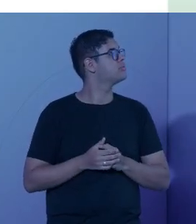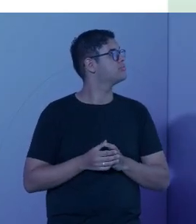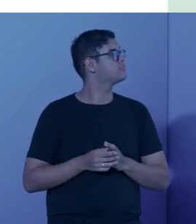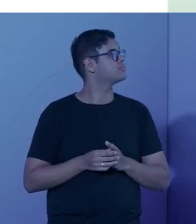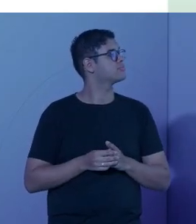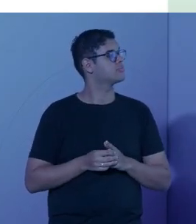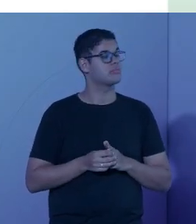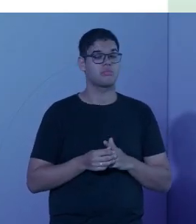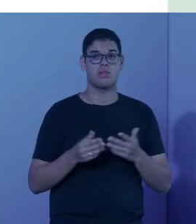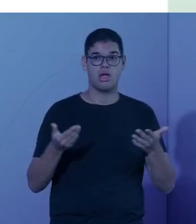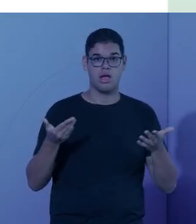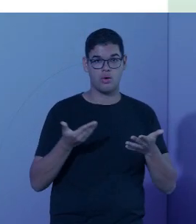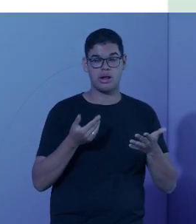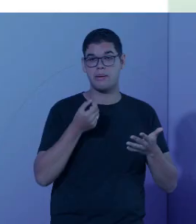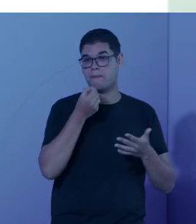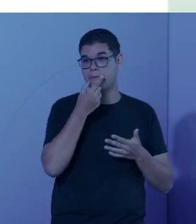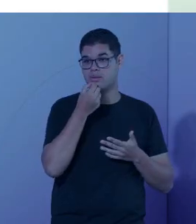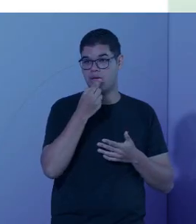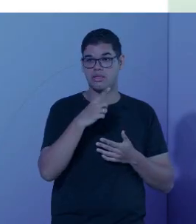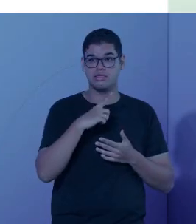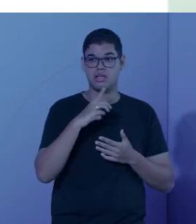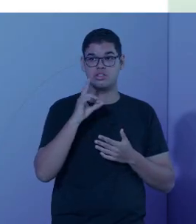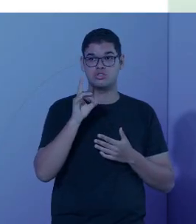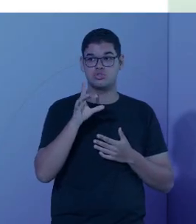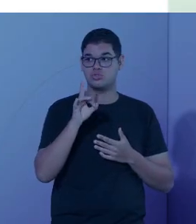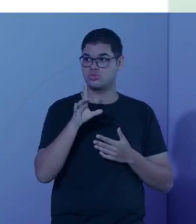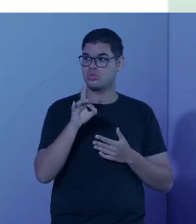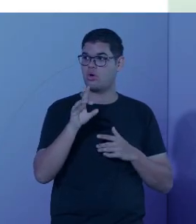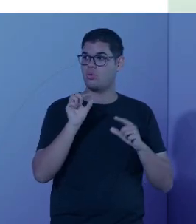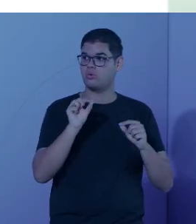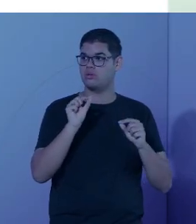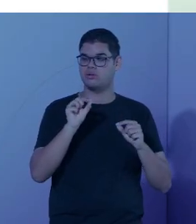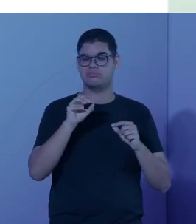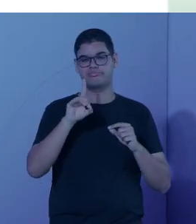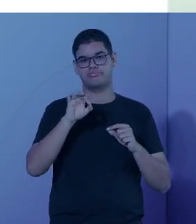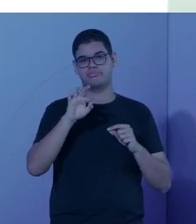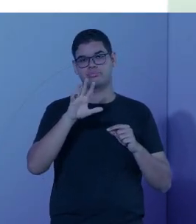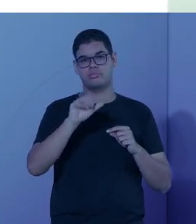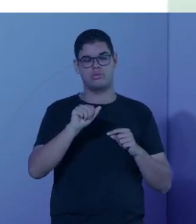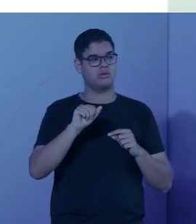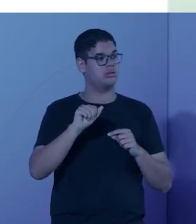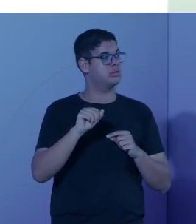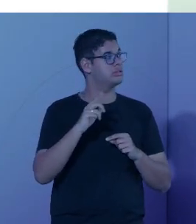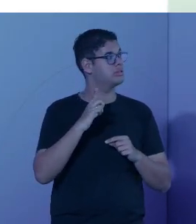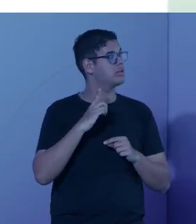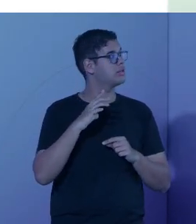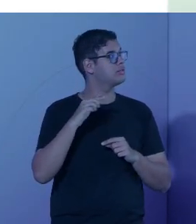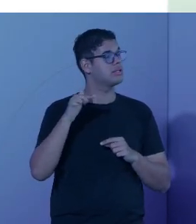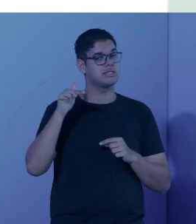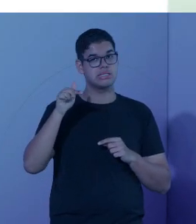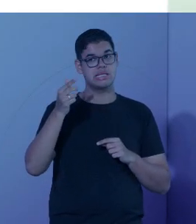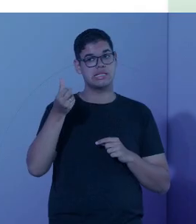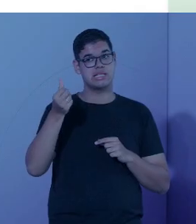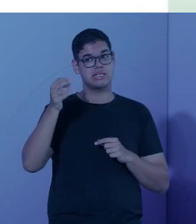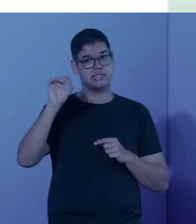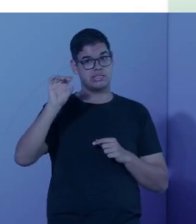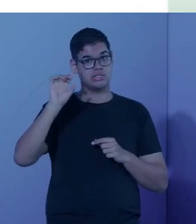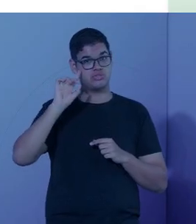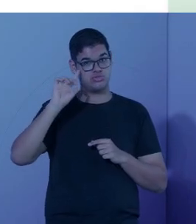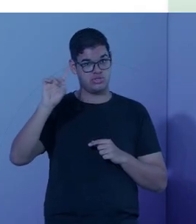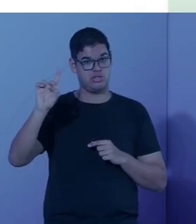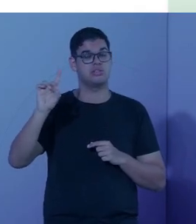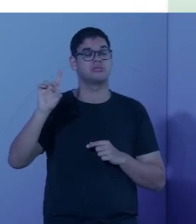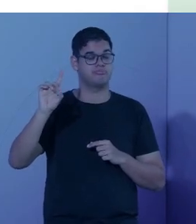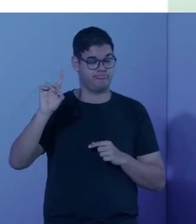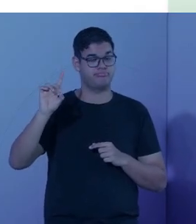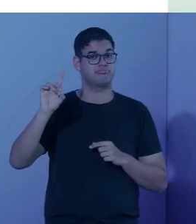E na categoria de medicamento que contém somente o dado da portaria de incorporação, 760 dias na doença